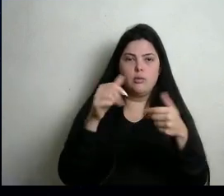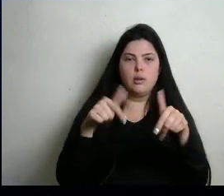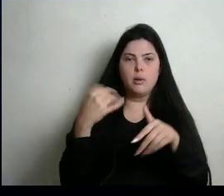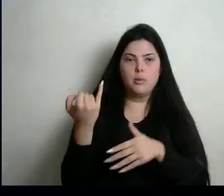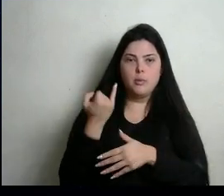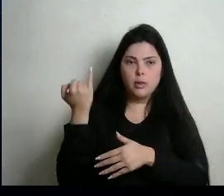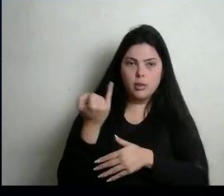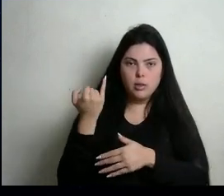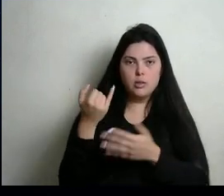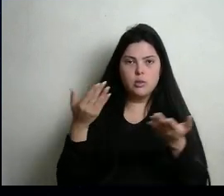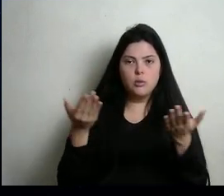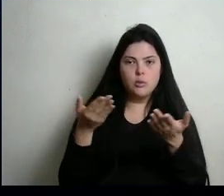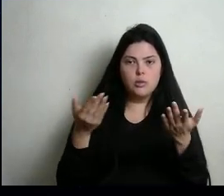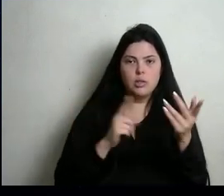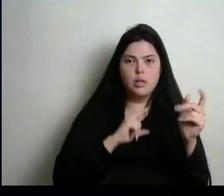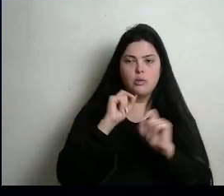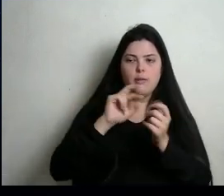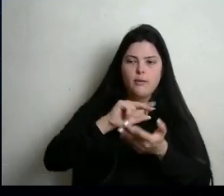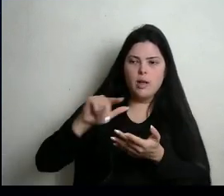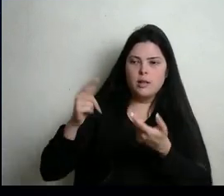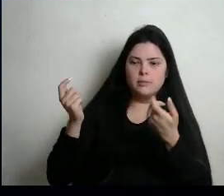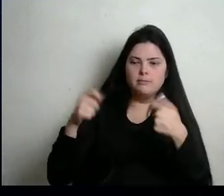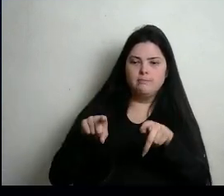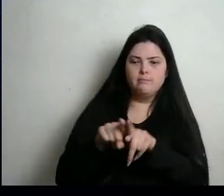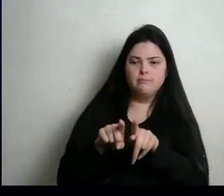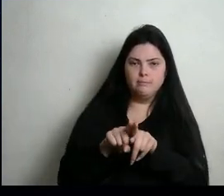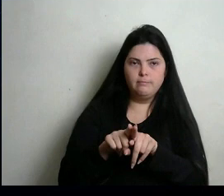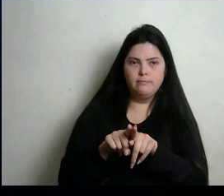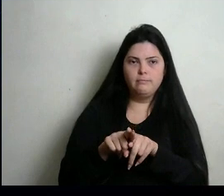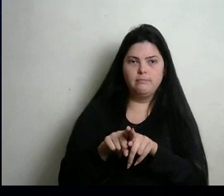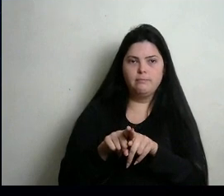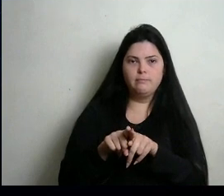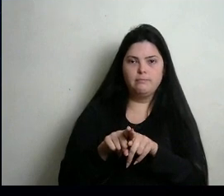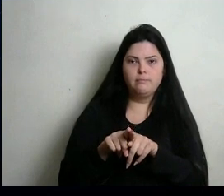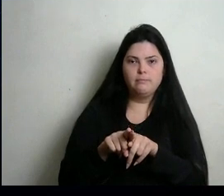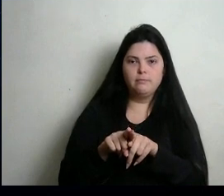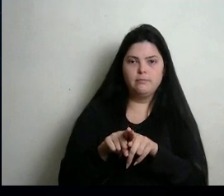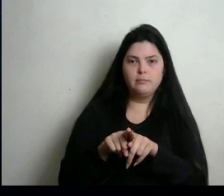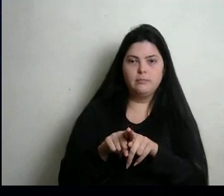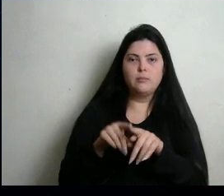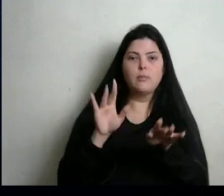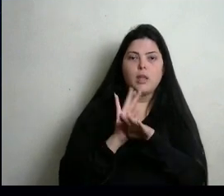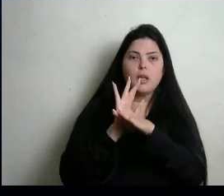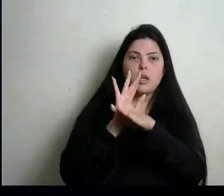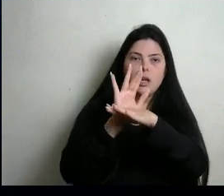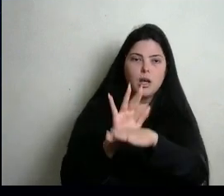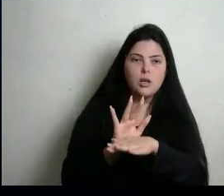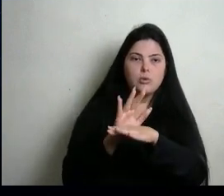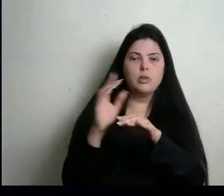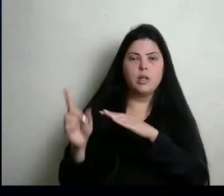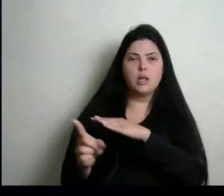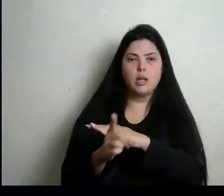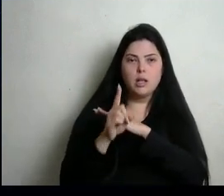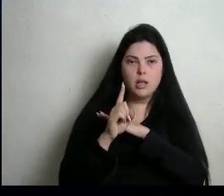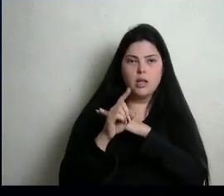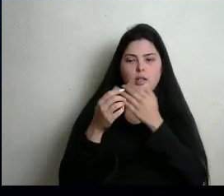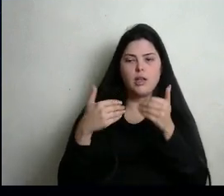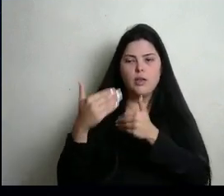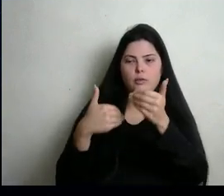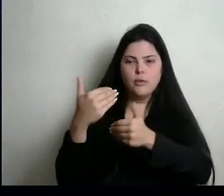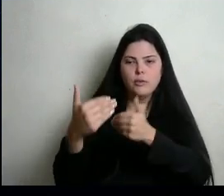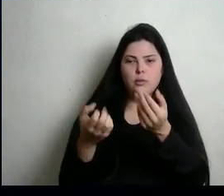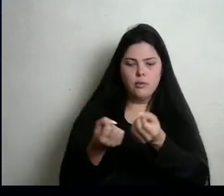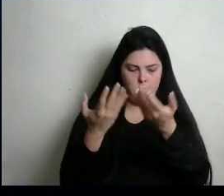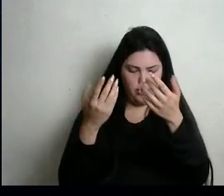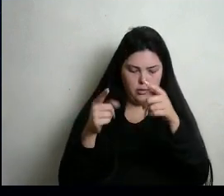hoje, que envolve diversas competências aqui, que a gente ajuda os clientes nessa evolução, desenho de